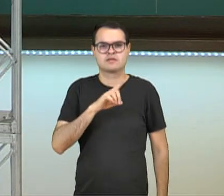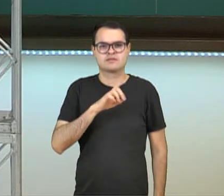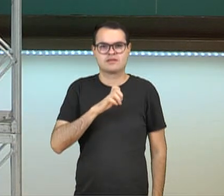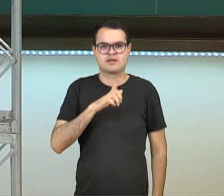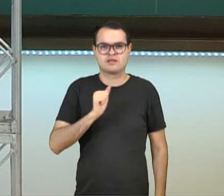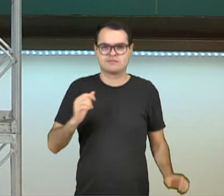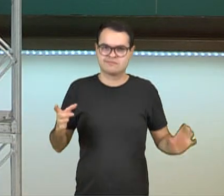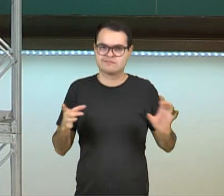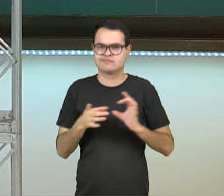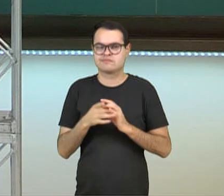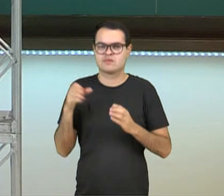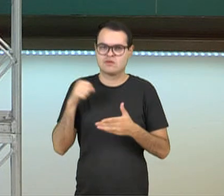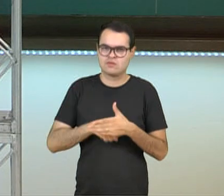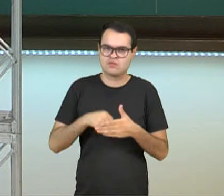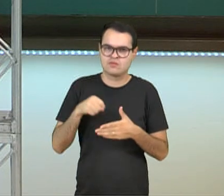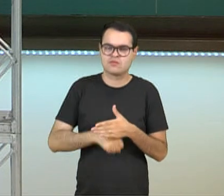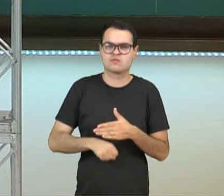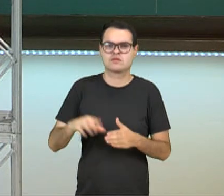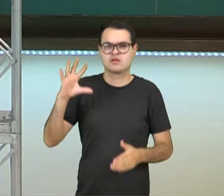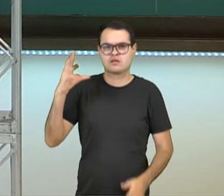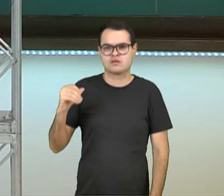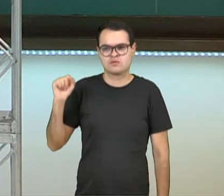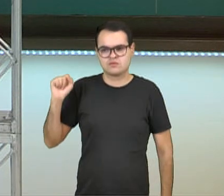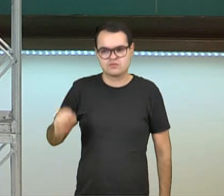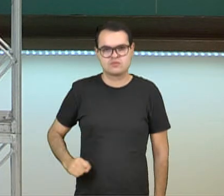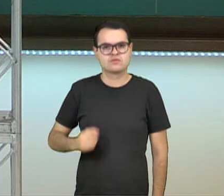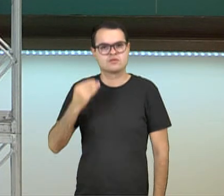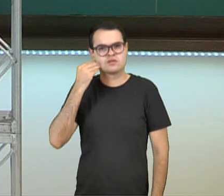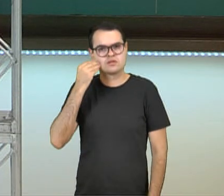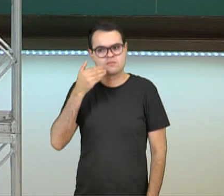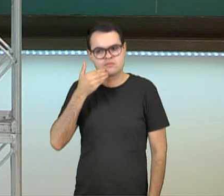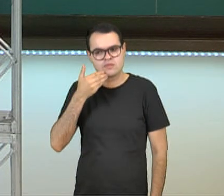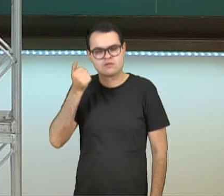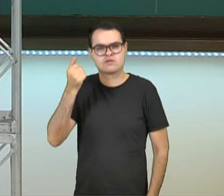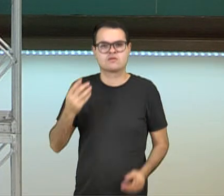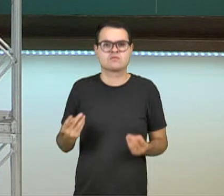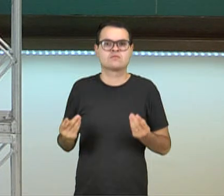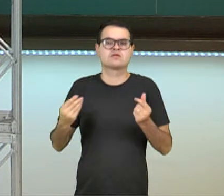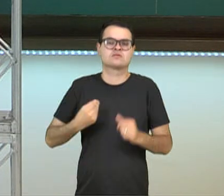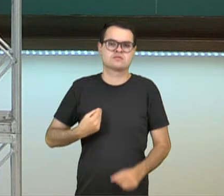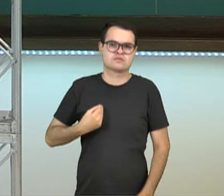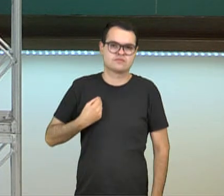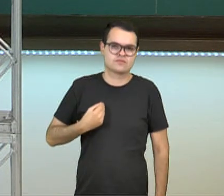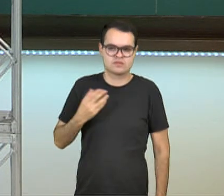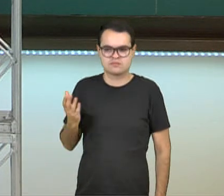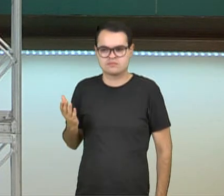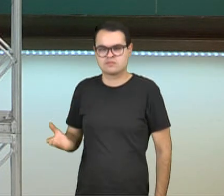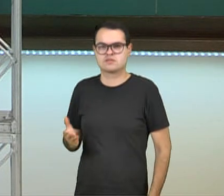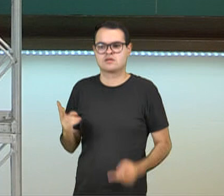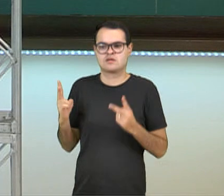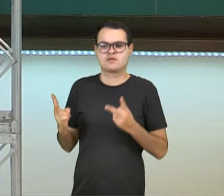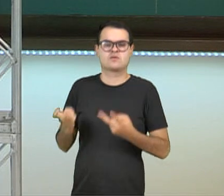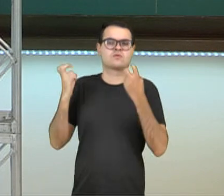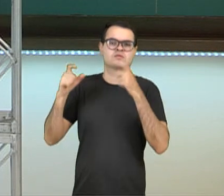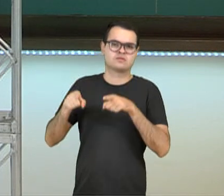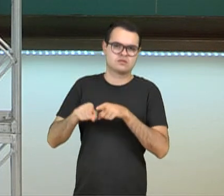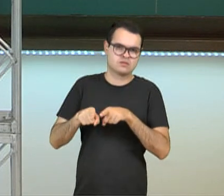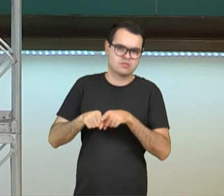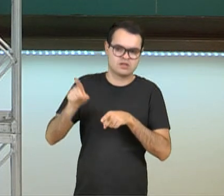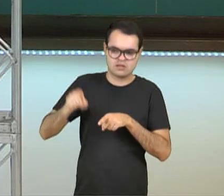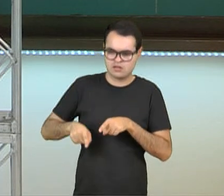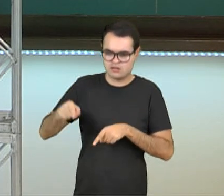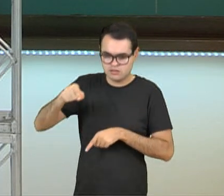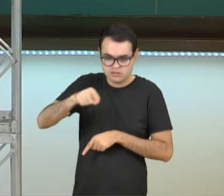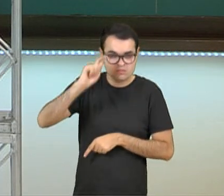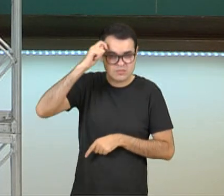também, a luta dos sul-africanos para uma melhoria da qualidade de vida, né, e reconhecimento como